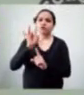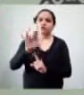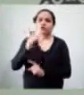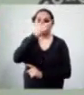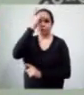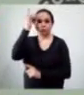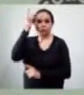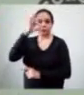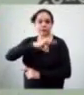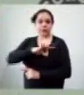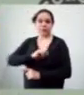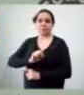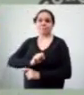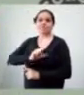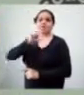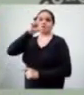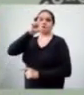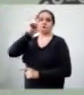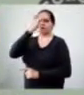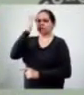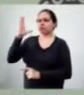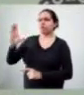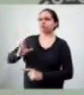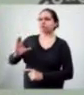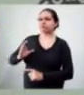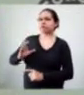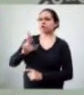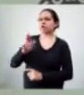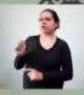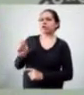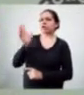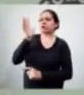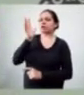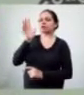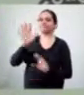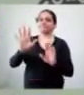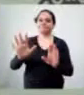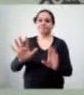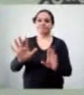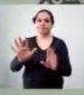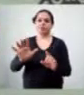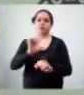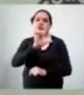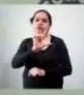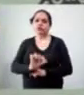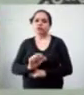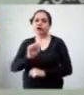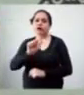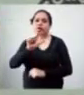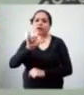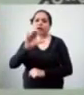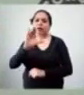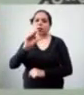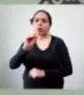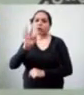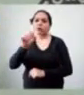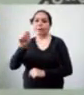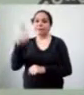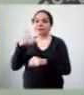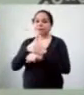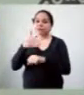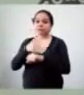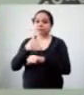mais ricos. Na verdade, mesmo quando se reduz a alíquota de participação dos trabalhadores